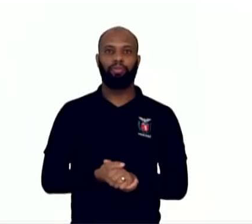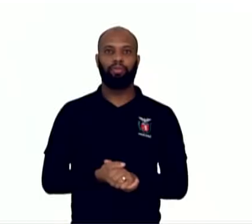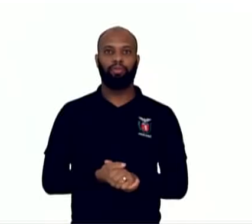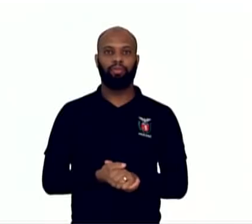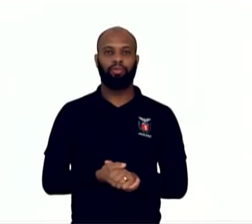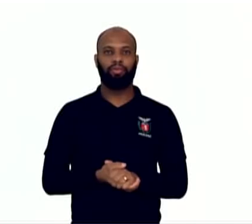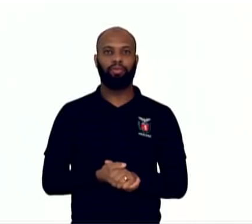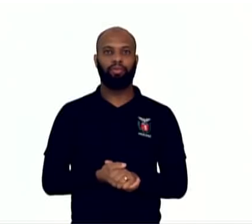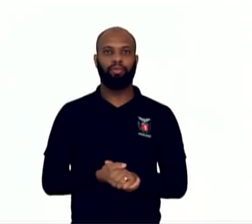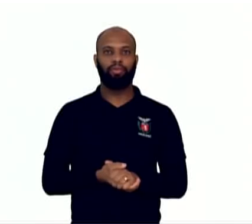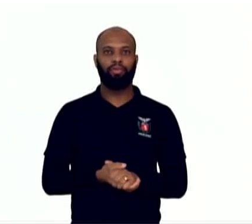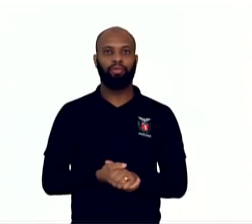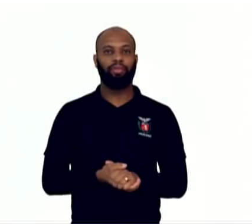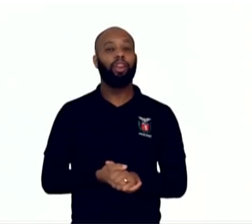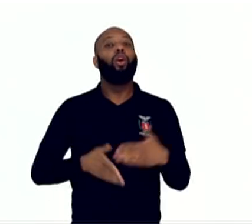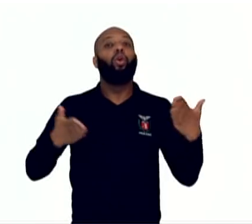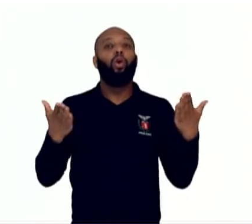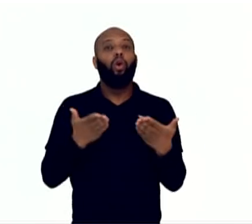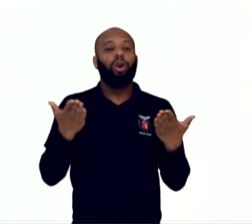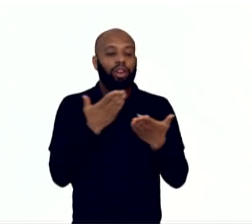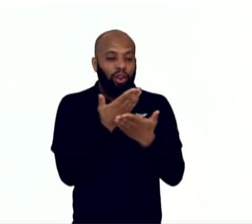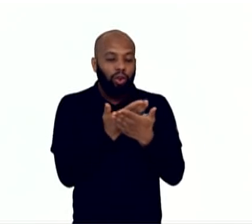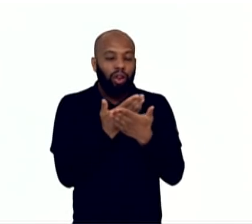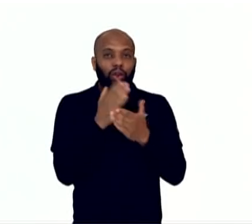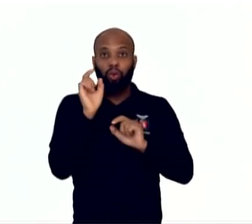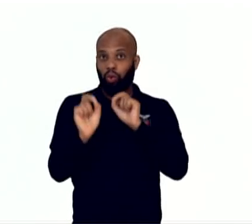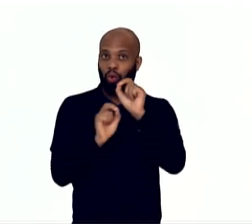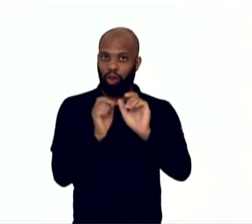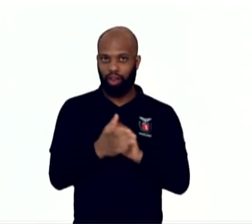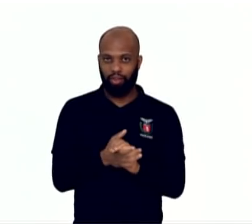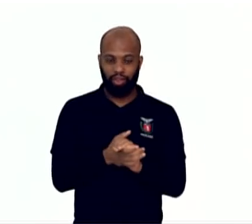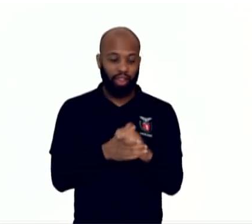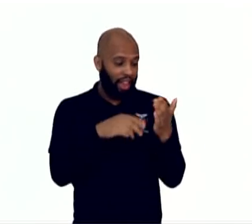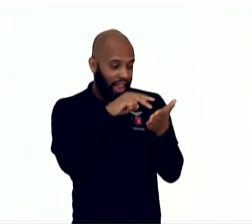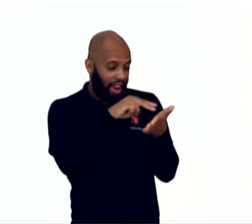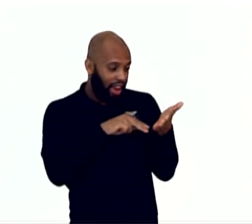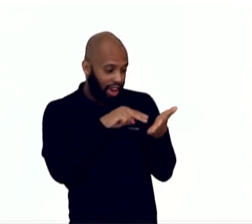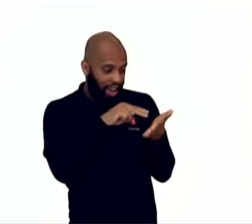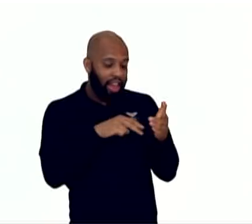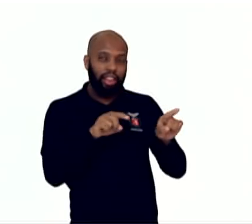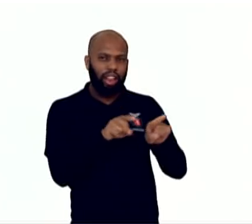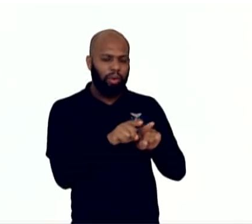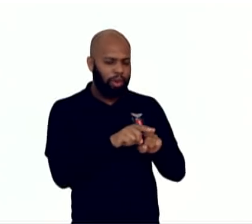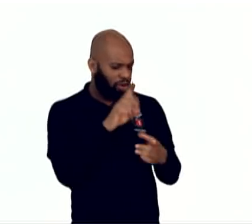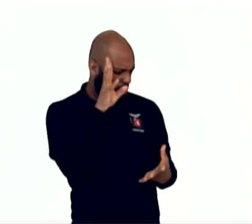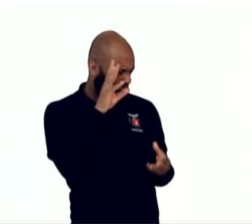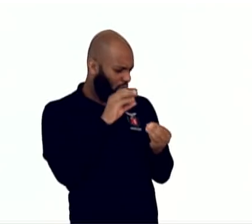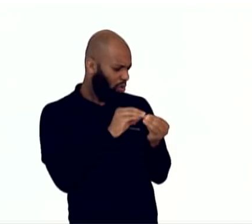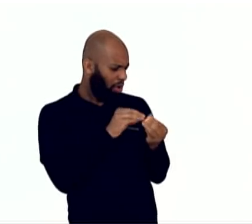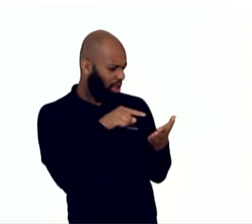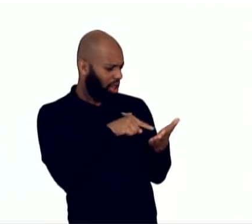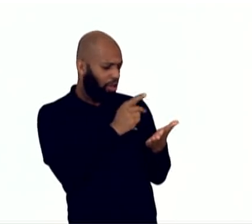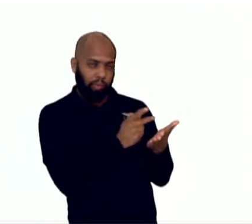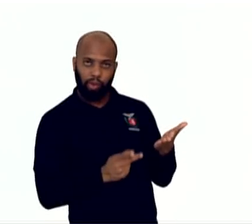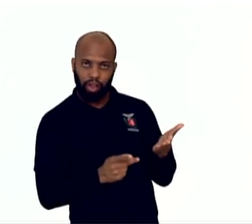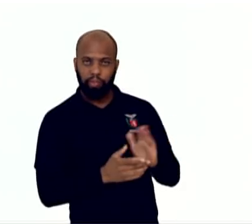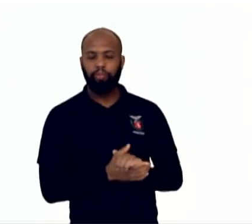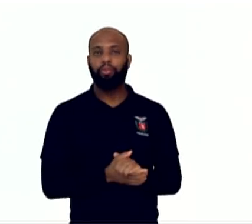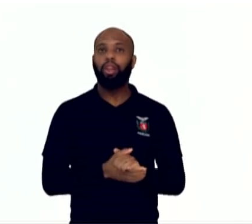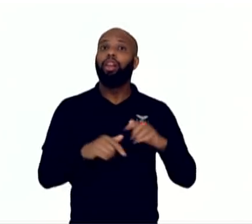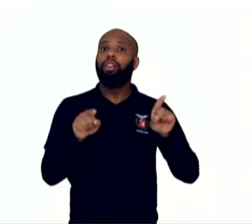Nessa aula nós vamos trabalhar então os seguintes conteúdos: a leitura e interpretação de poema. Vamos trabalhar